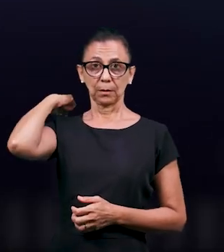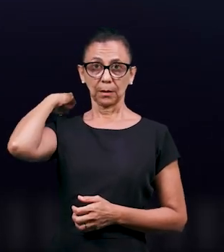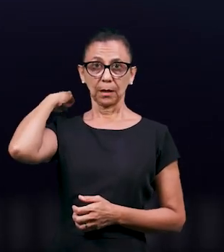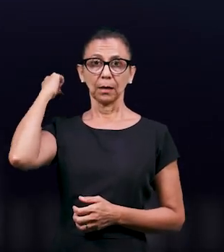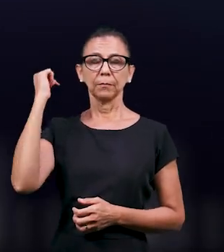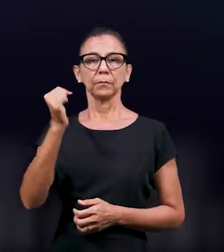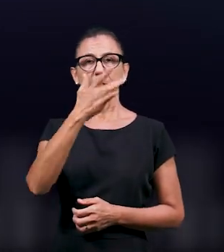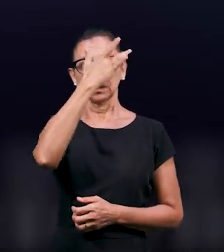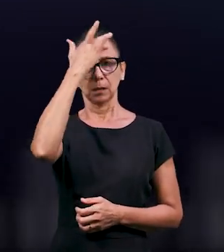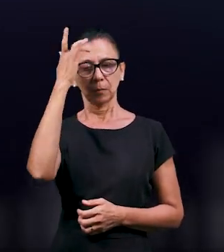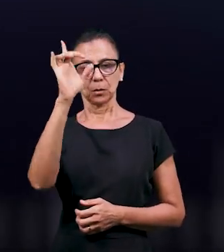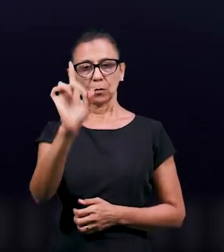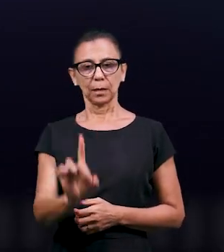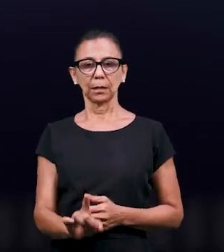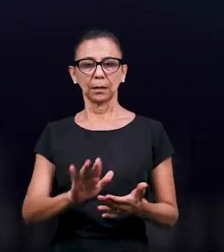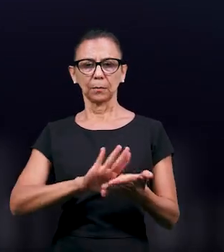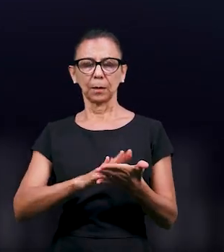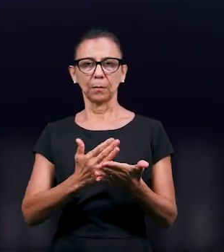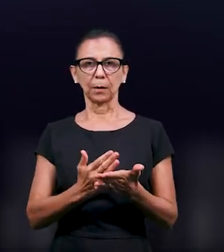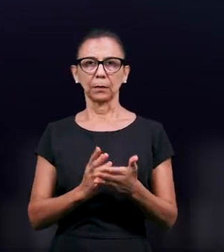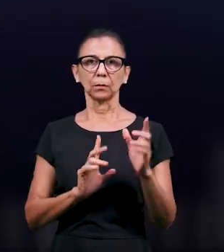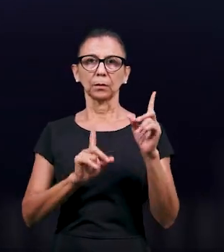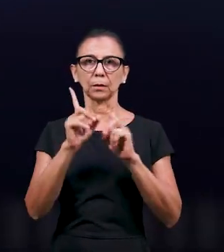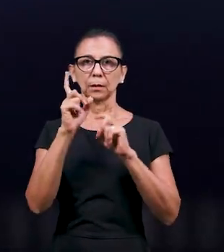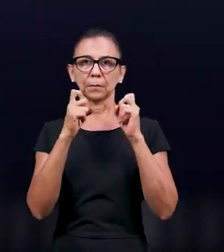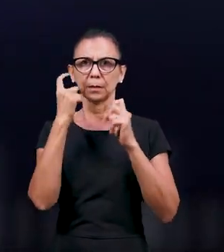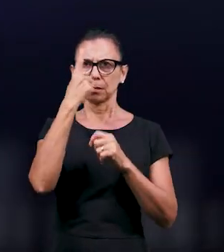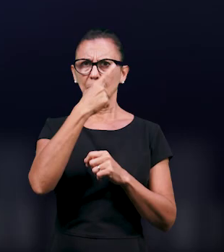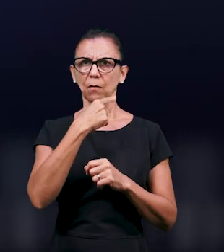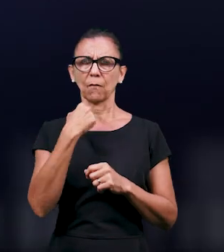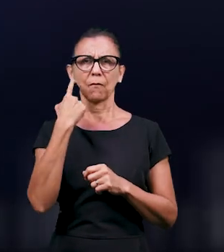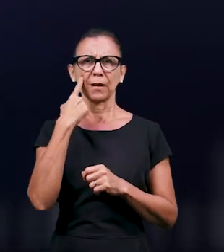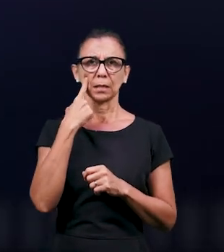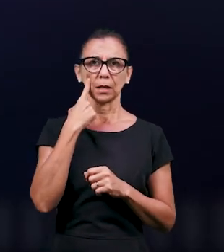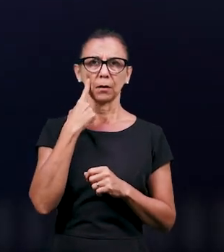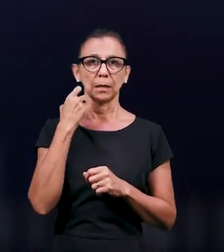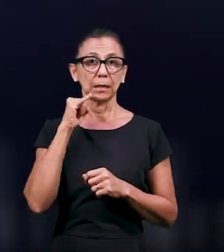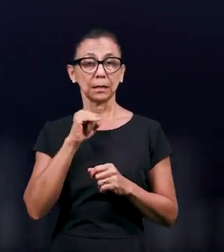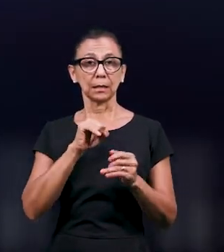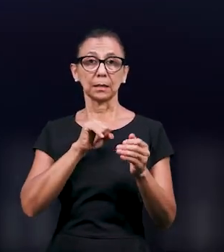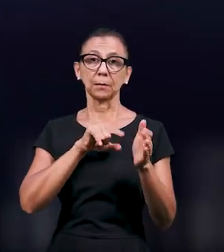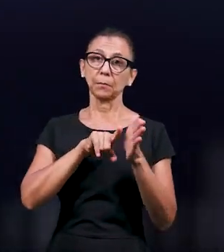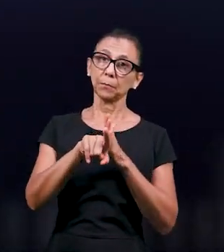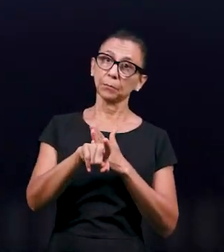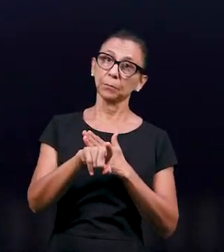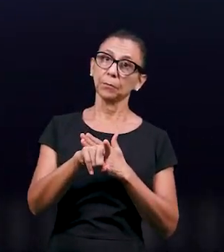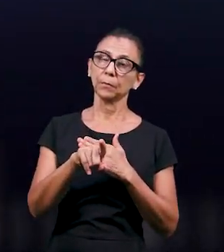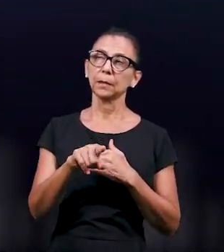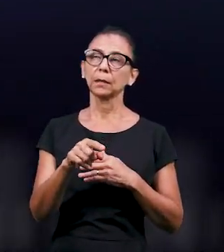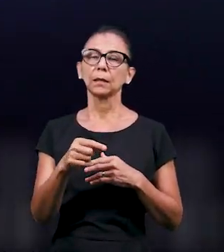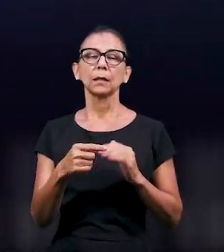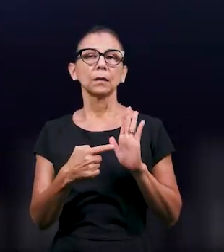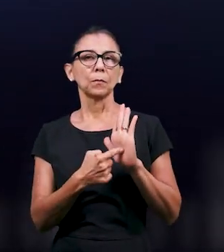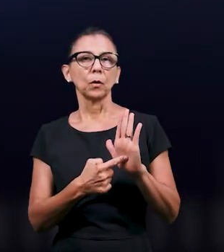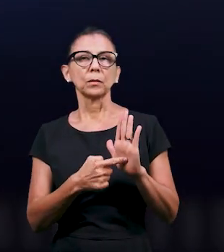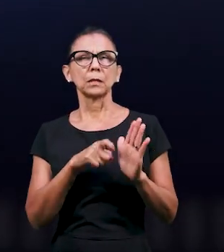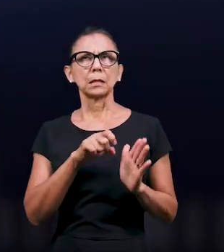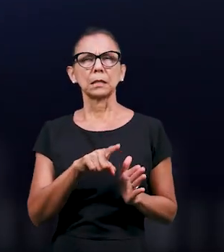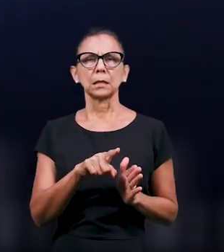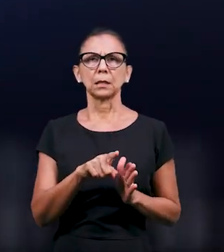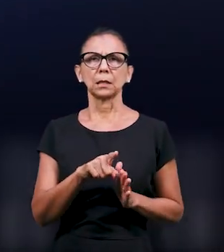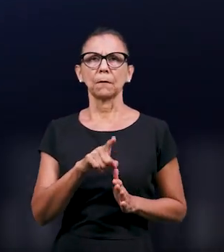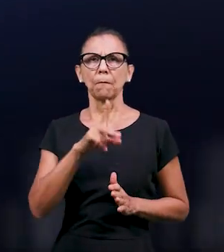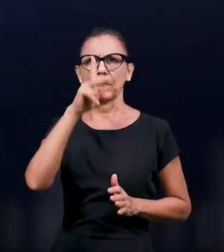faciais. Então, na expressão facial, nós mostramos se é uma pergunta, se é uma resposta, se é uma